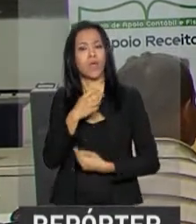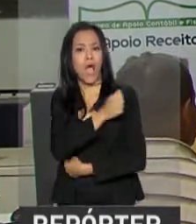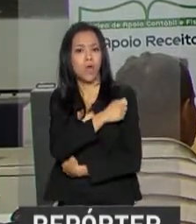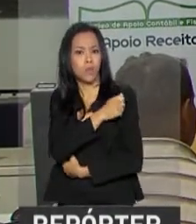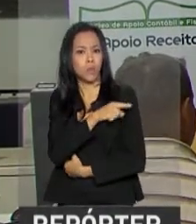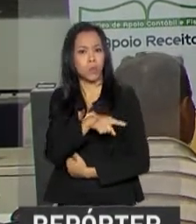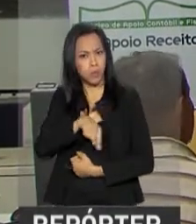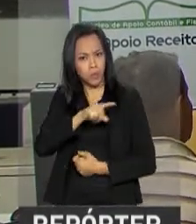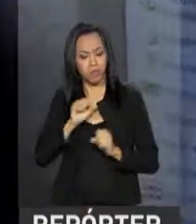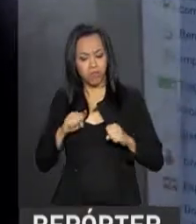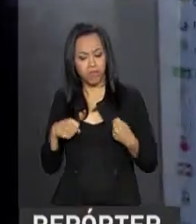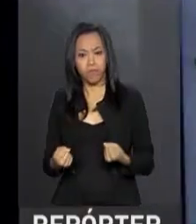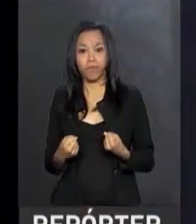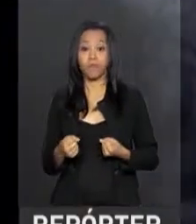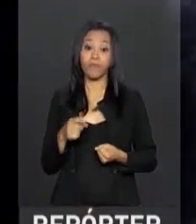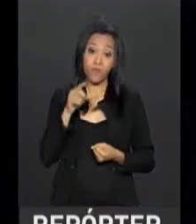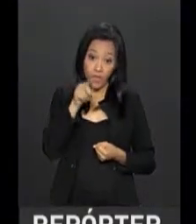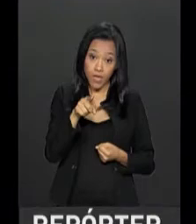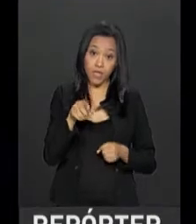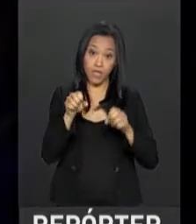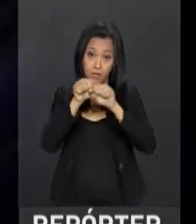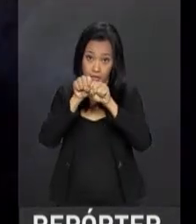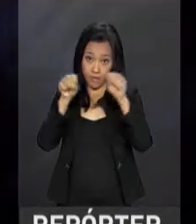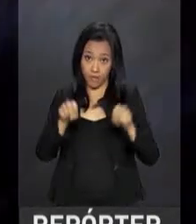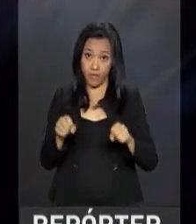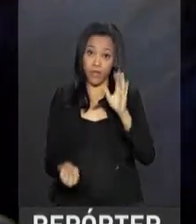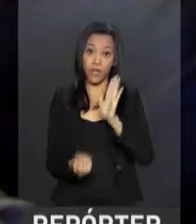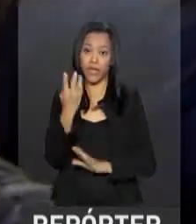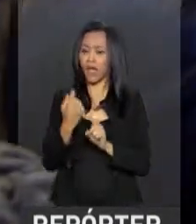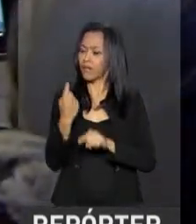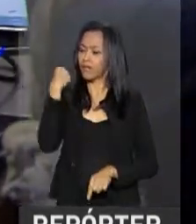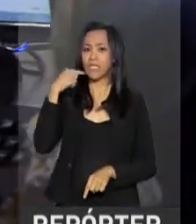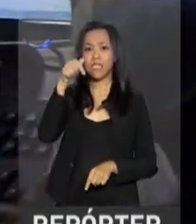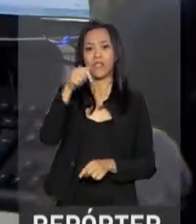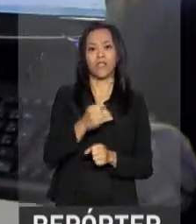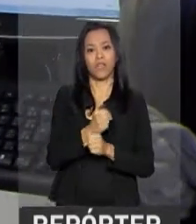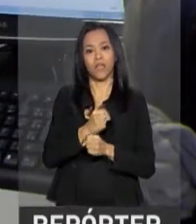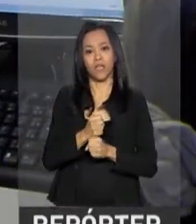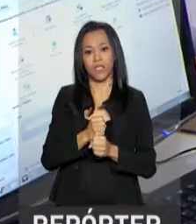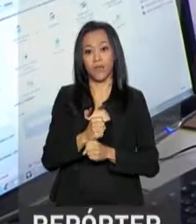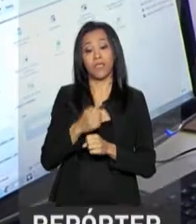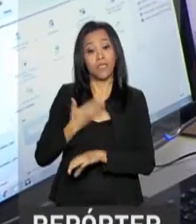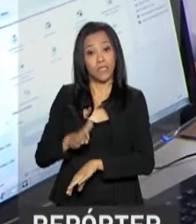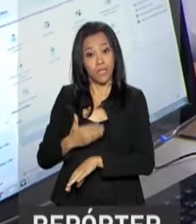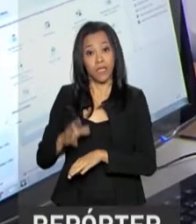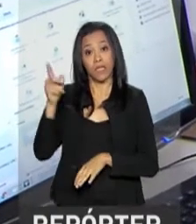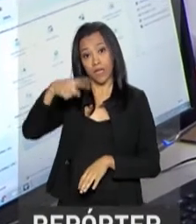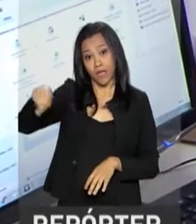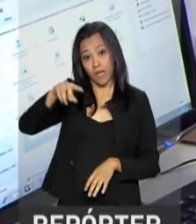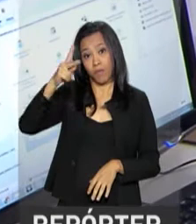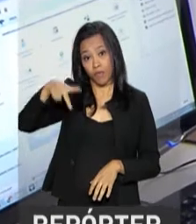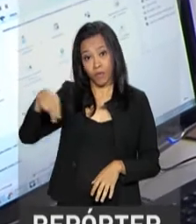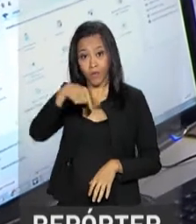dedicados à beça o programa foi criado há sete anos pela receita federal e capacita professores e alunos de instituições